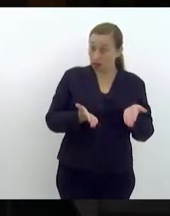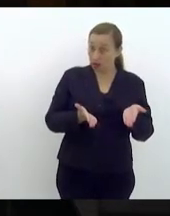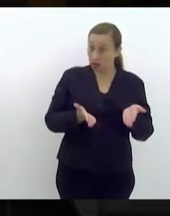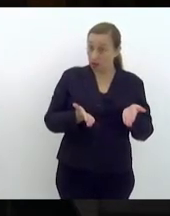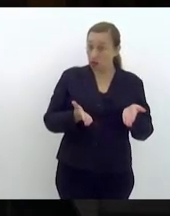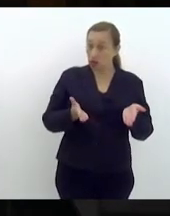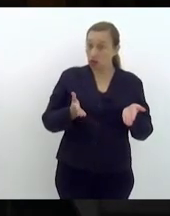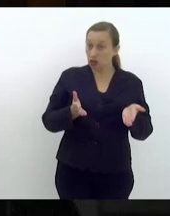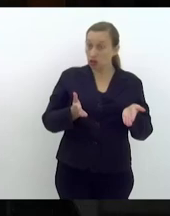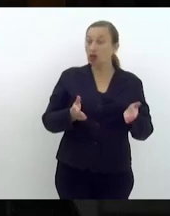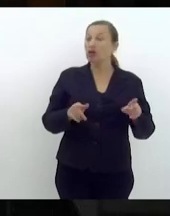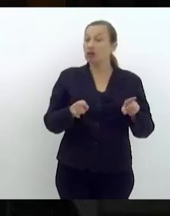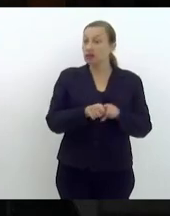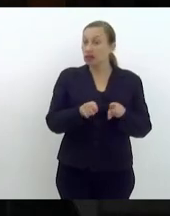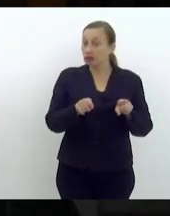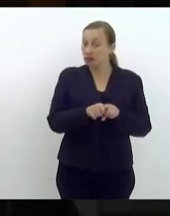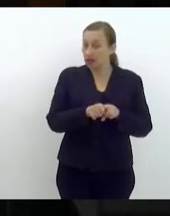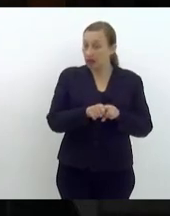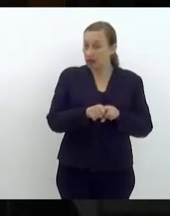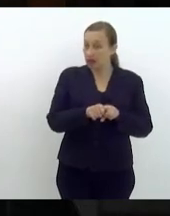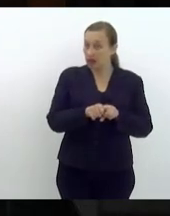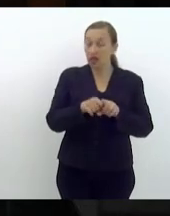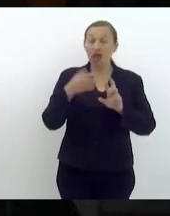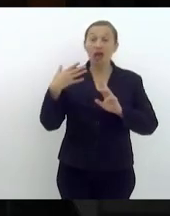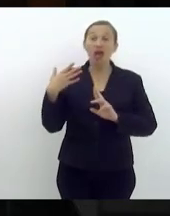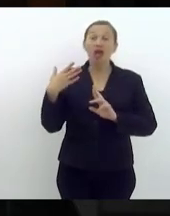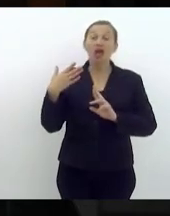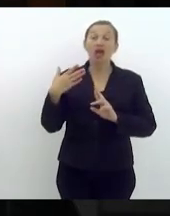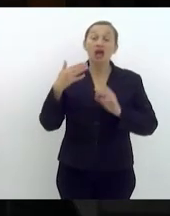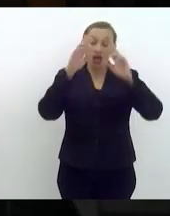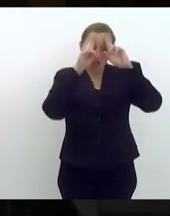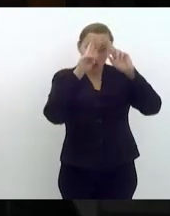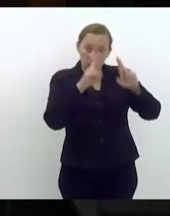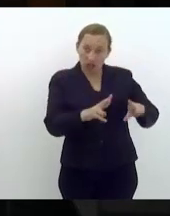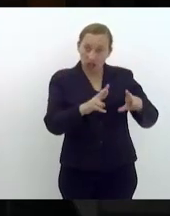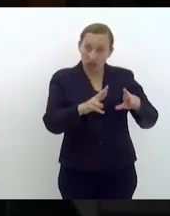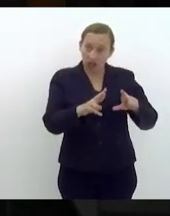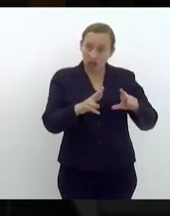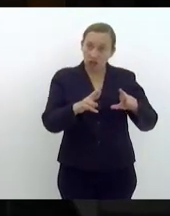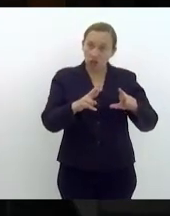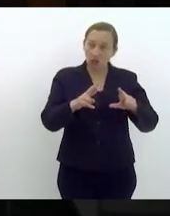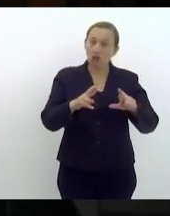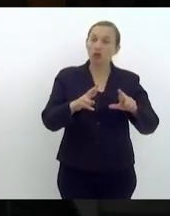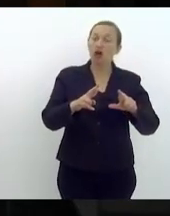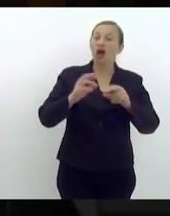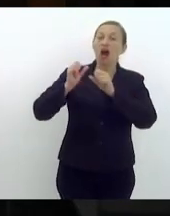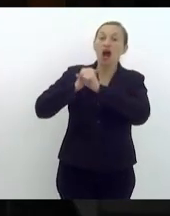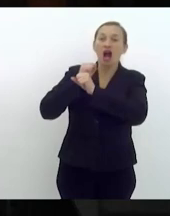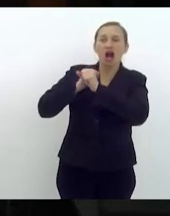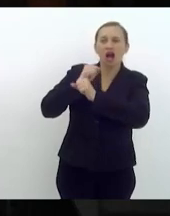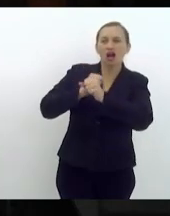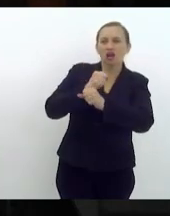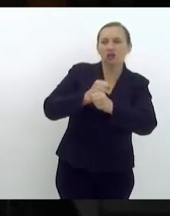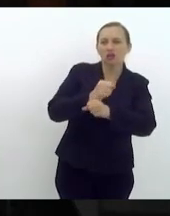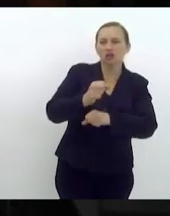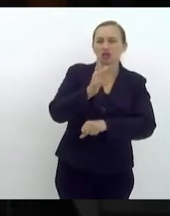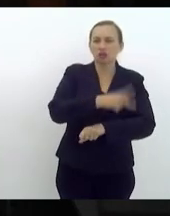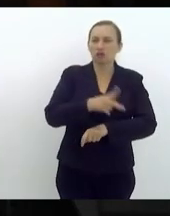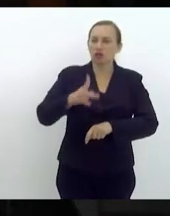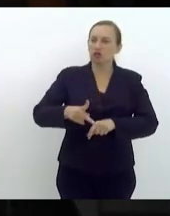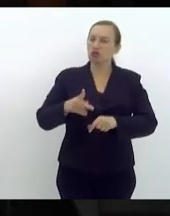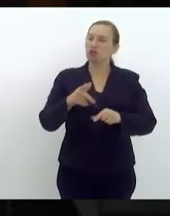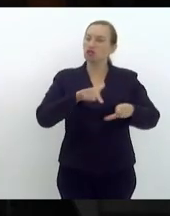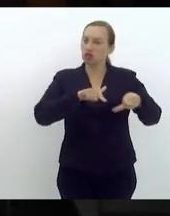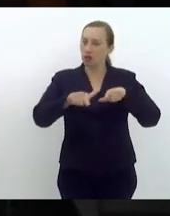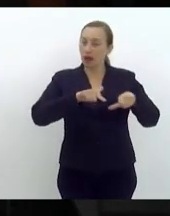o piso do magistério respeitando as carreiras dos profissionais de educação durante um ano inteiro só que